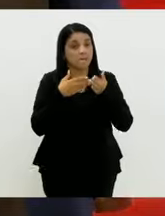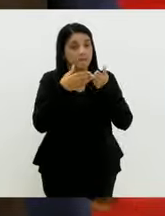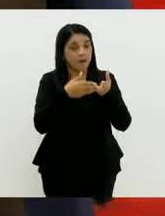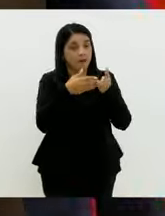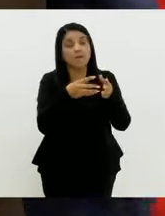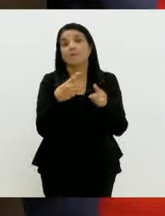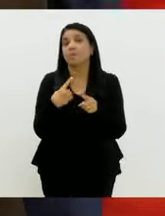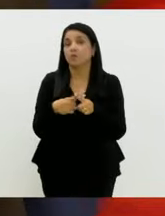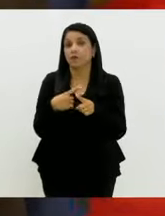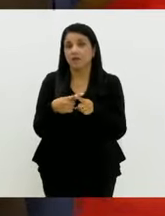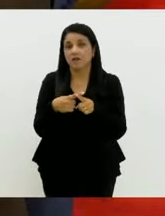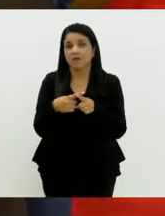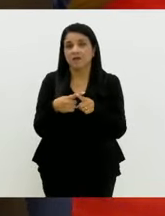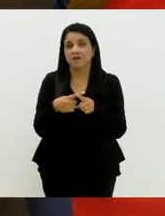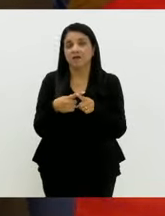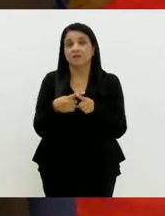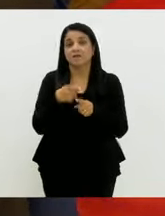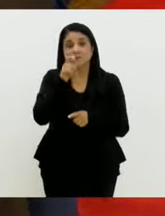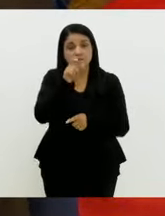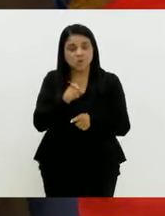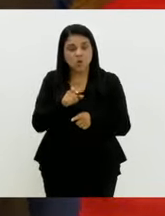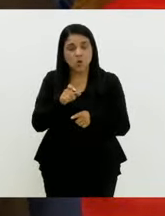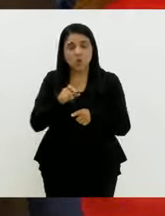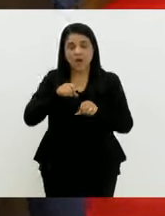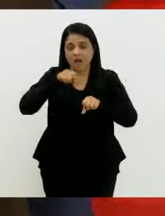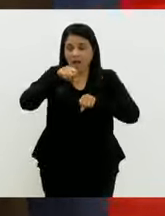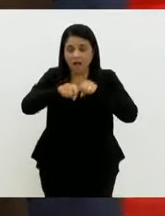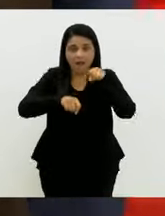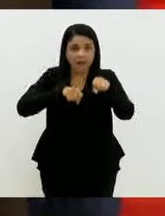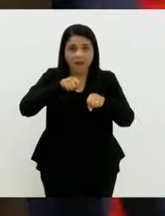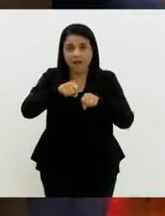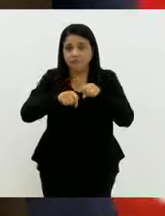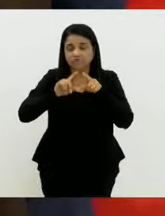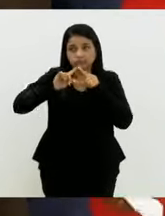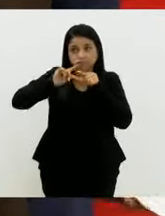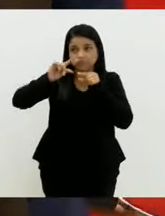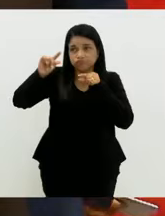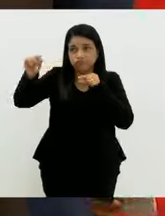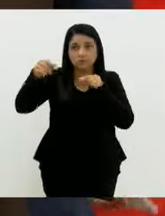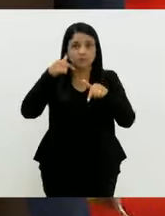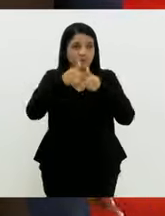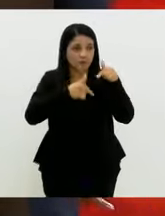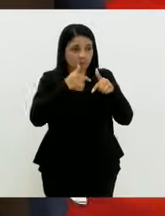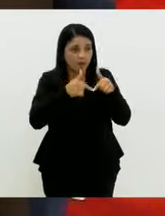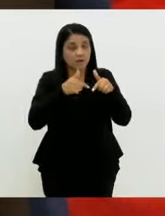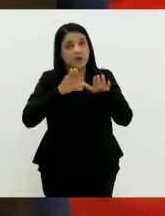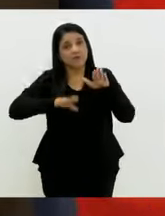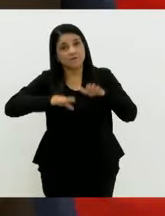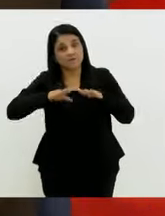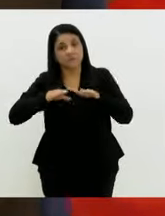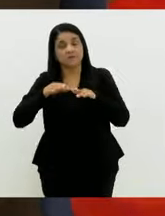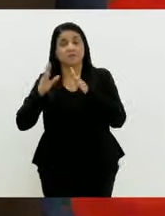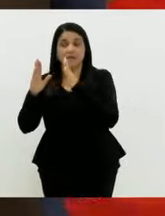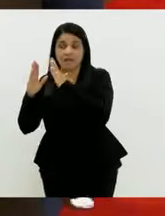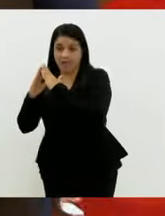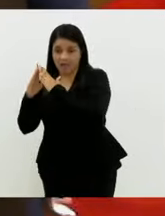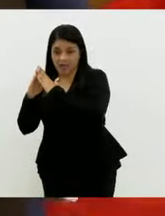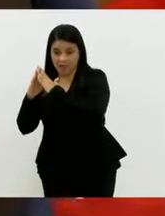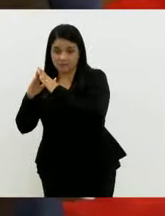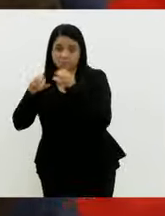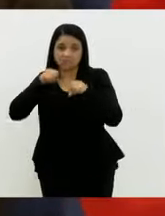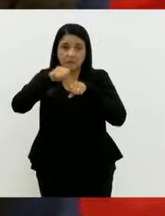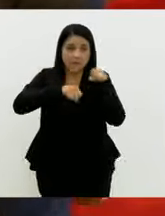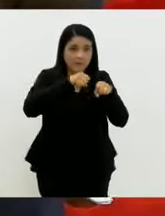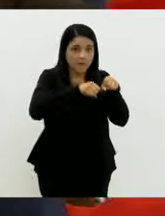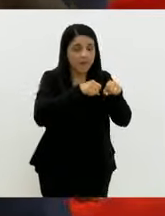consegue vir de uma área muito distante para o trabalho, mas consegue ir da sua casa até uma estação de trem e da estação de